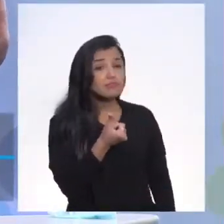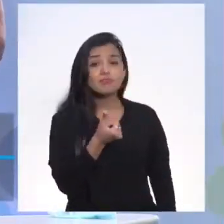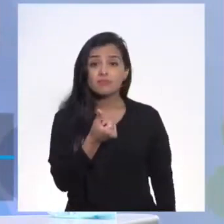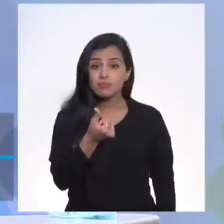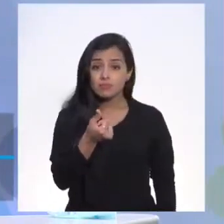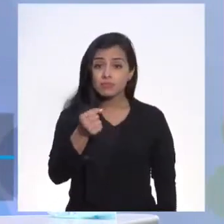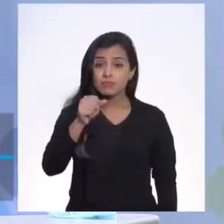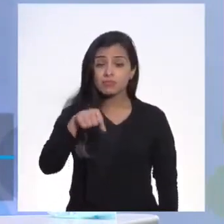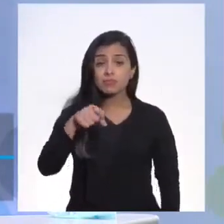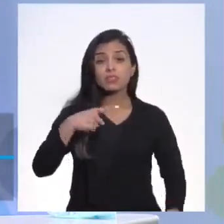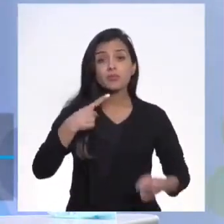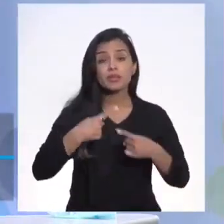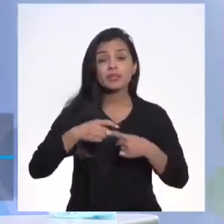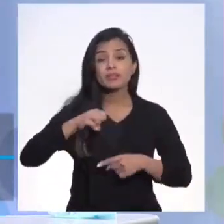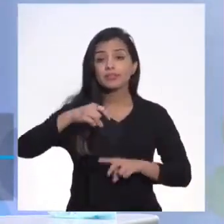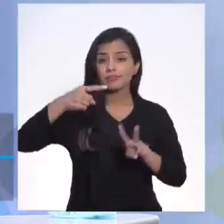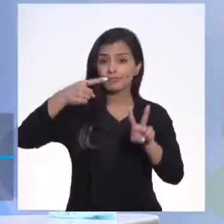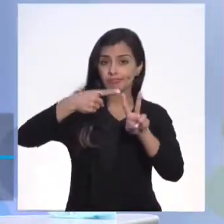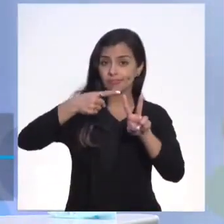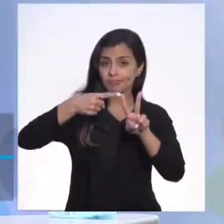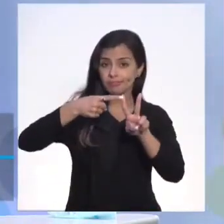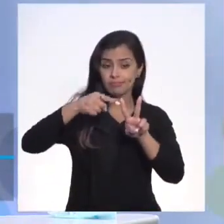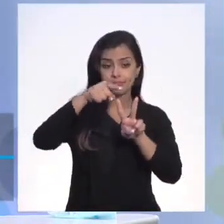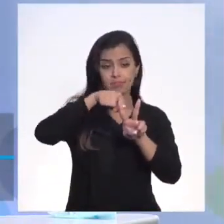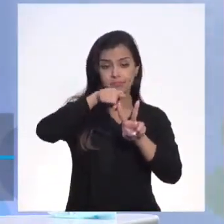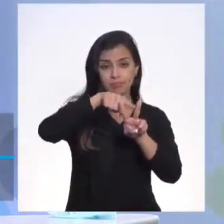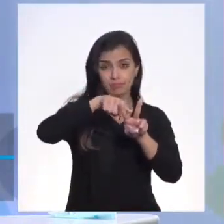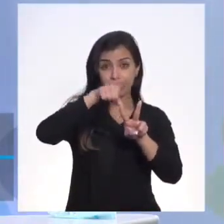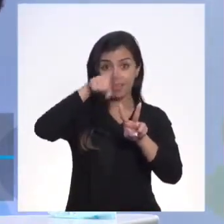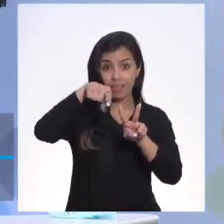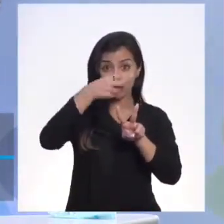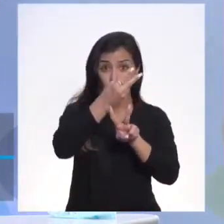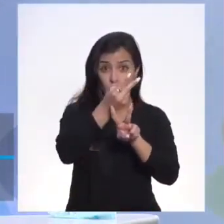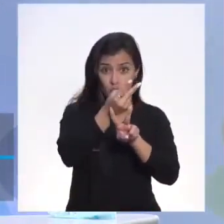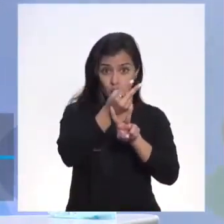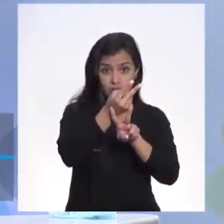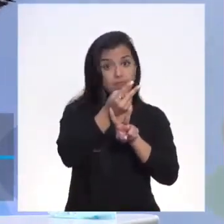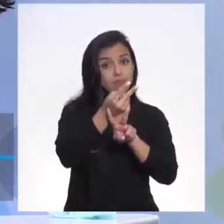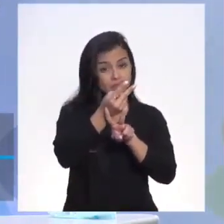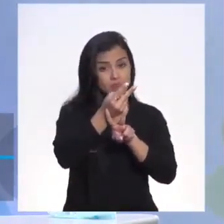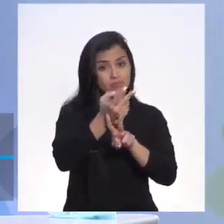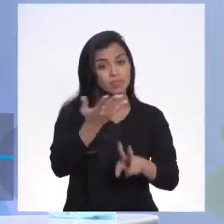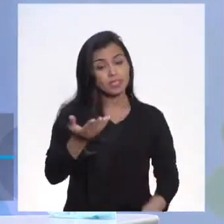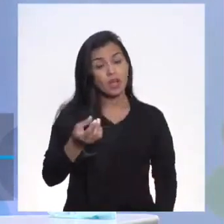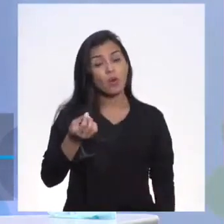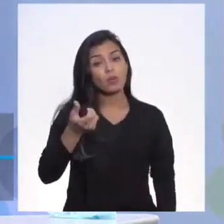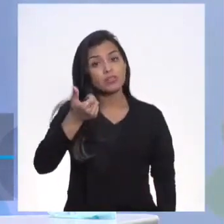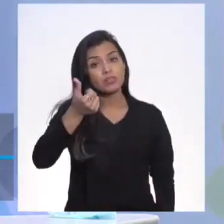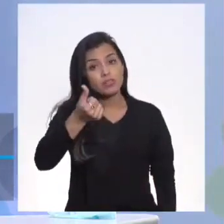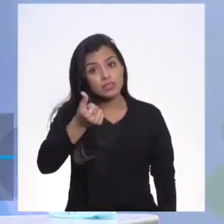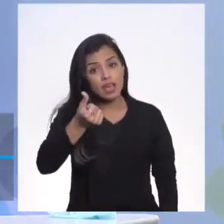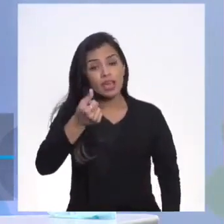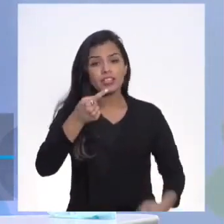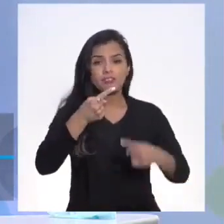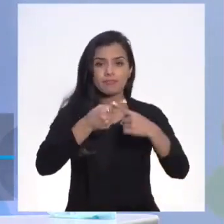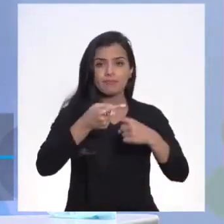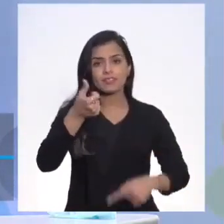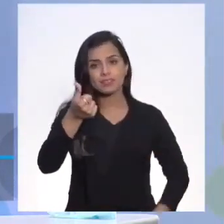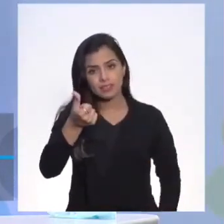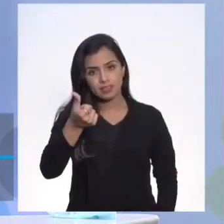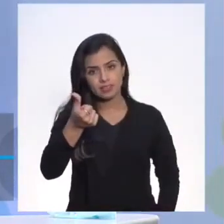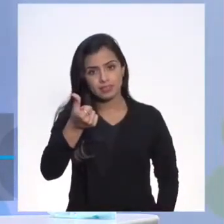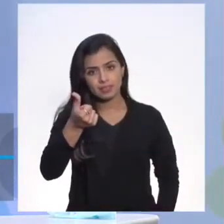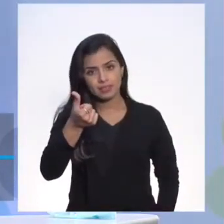Se a raiz é quadrada, o índice não é 2? Então, eu pego o 6 e multiplico por ele mesmo. 6